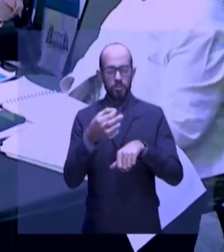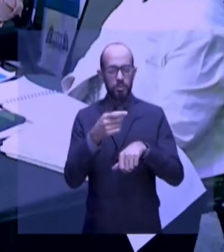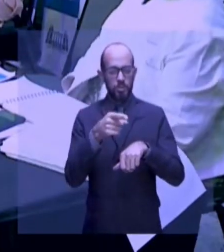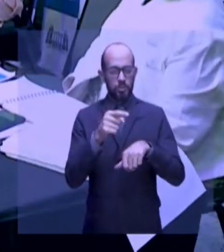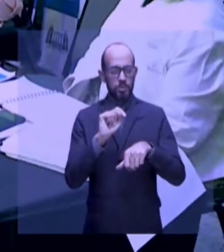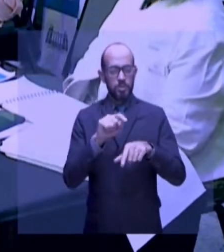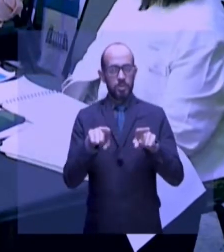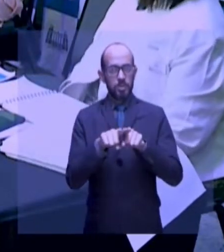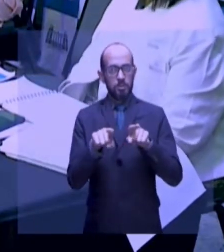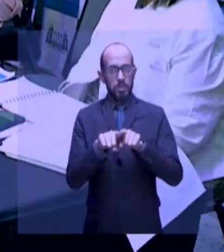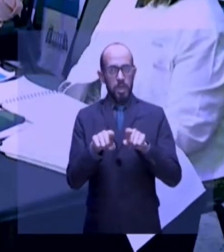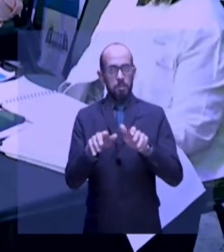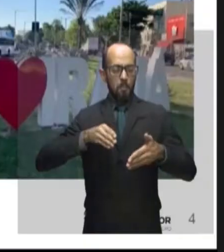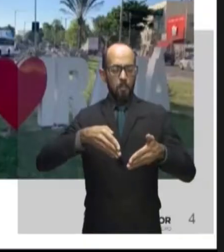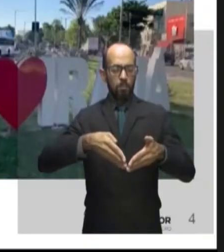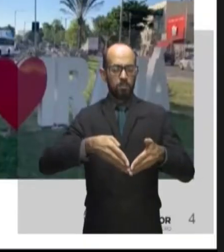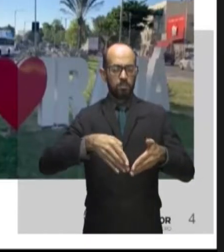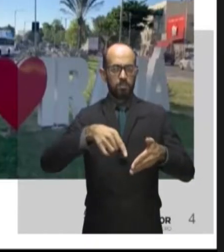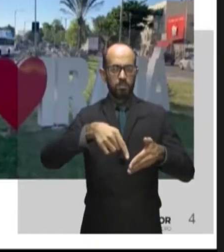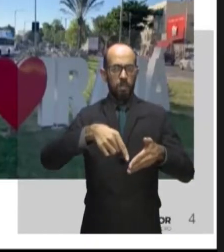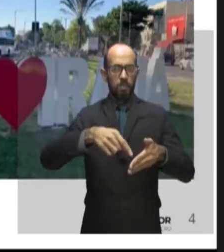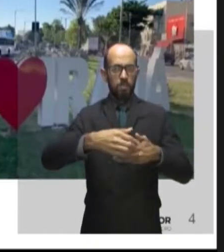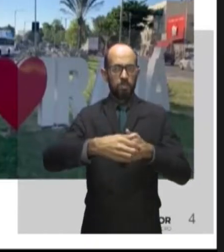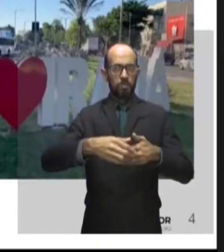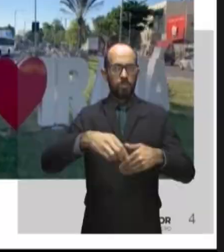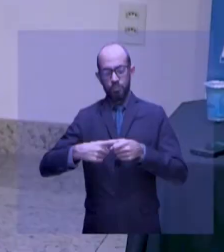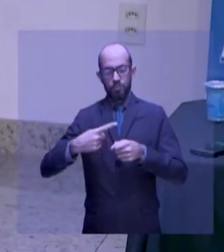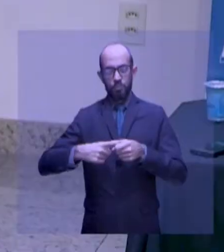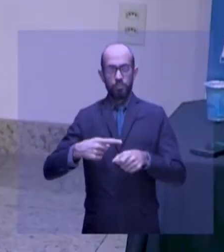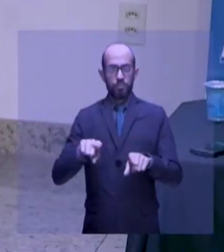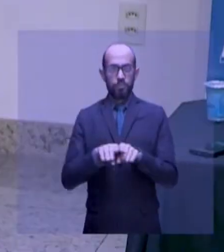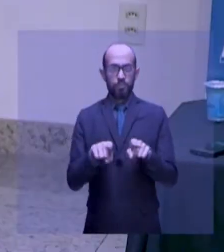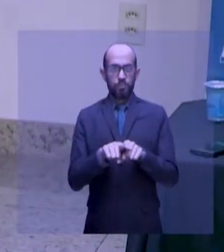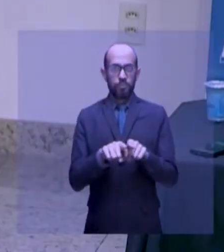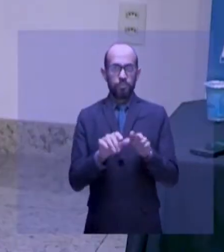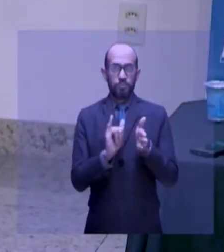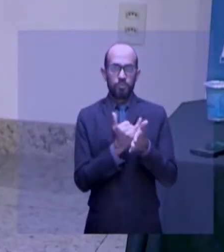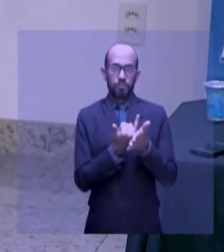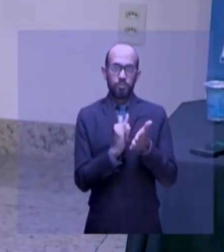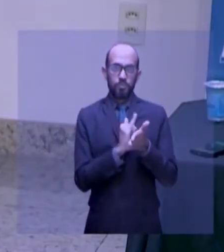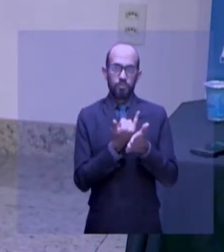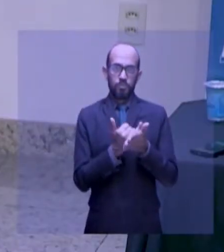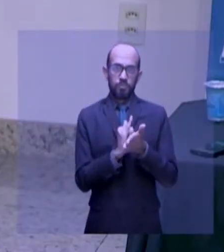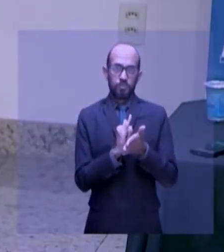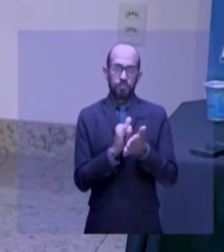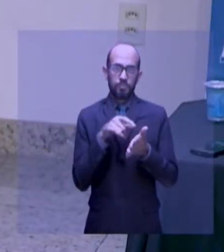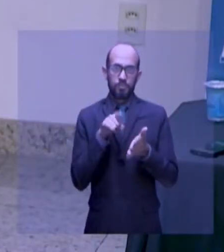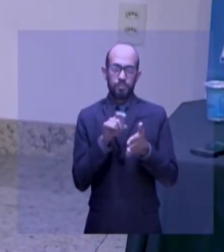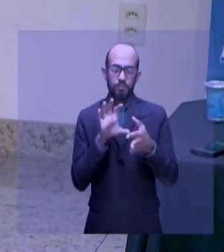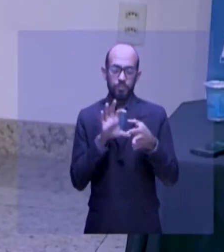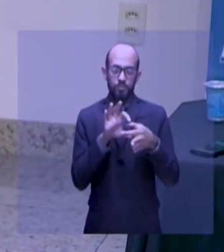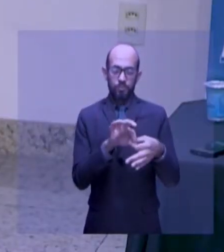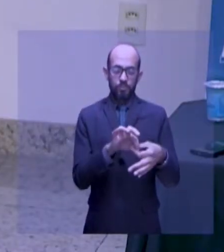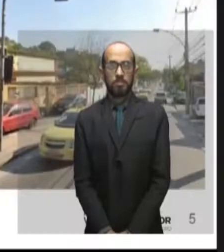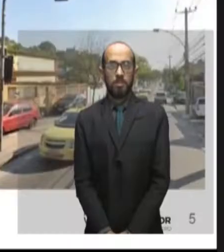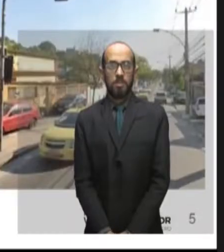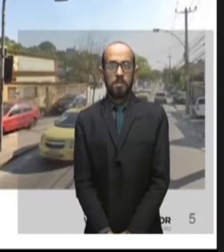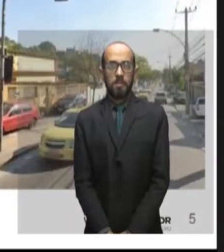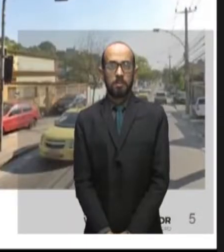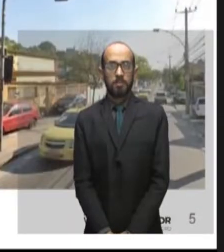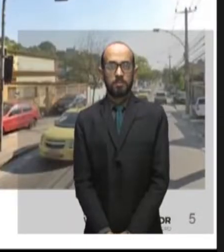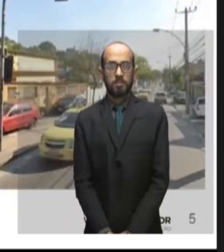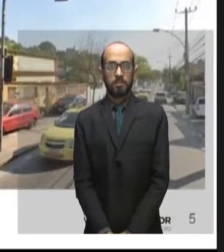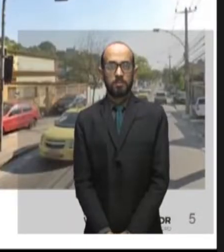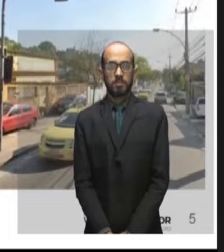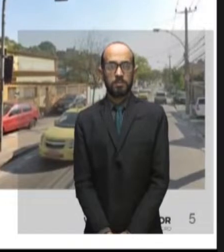Washington Fajardo lembrou que o plano diretor é 10 anos para frente, mas que é muito importante olhar o que aconteceu na última década, já